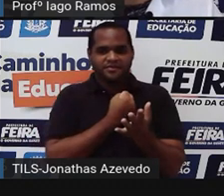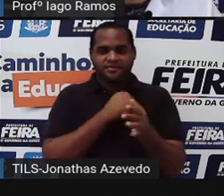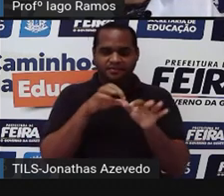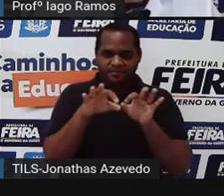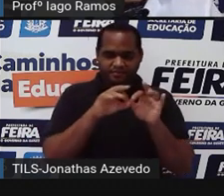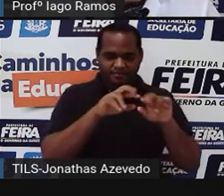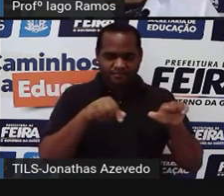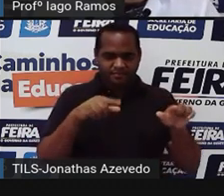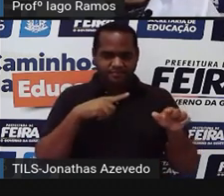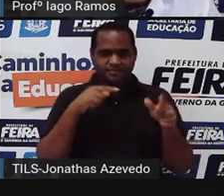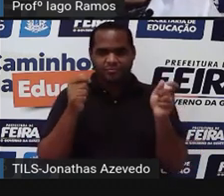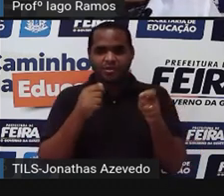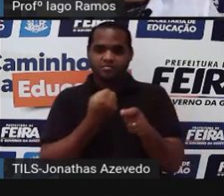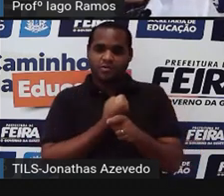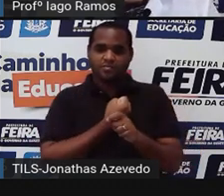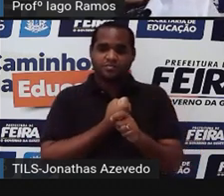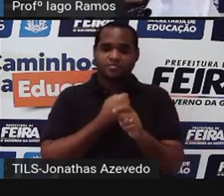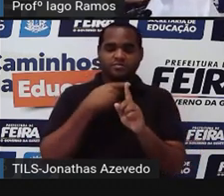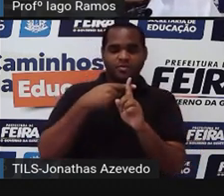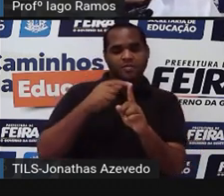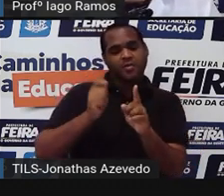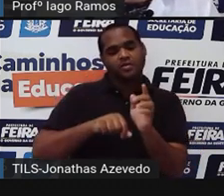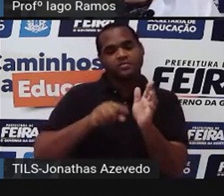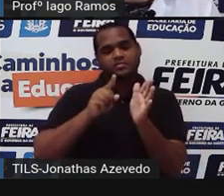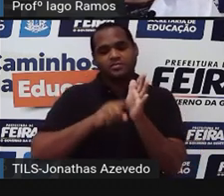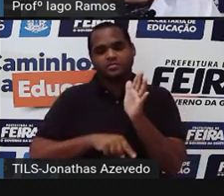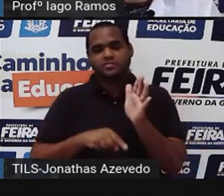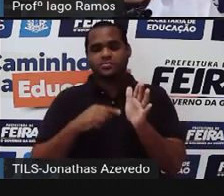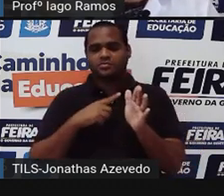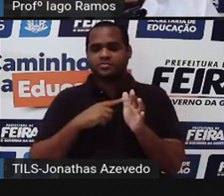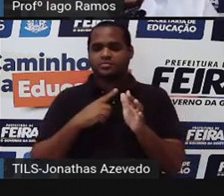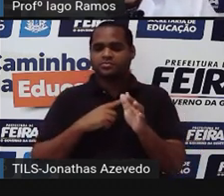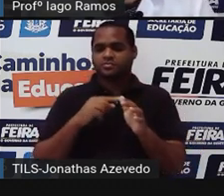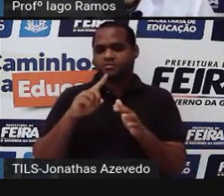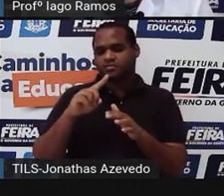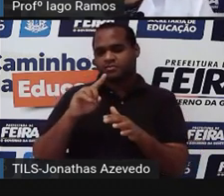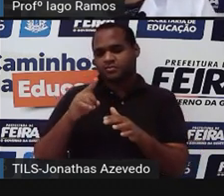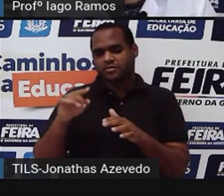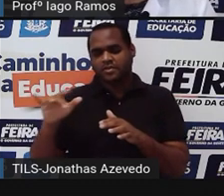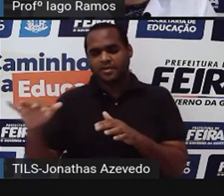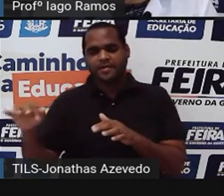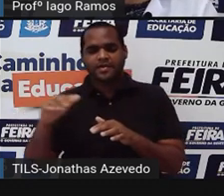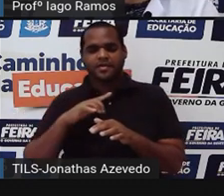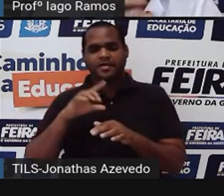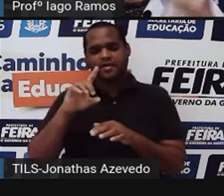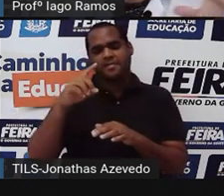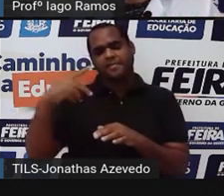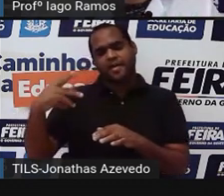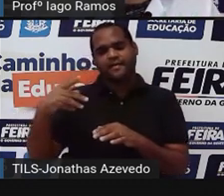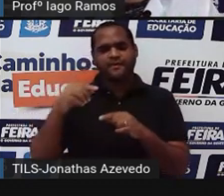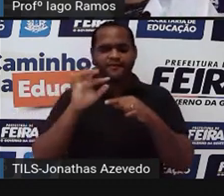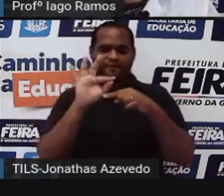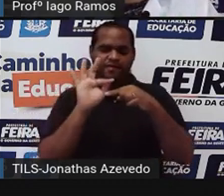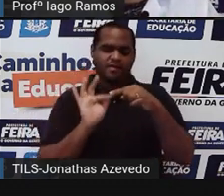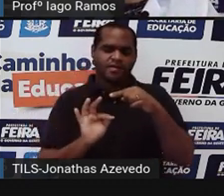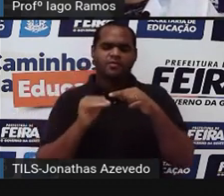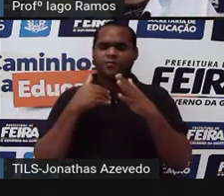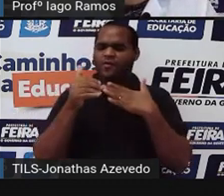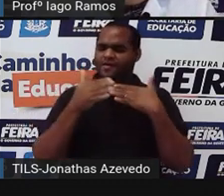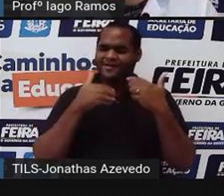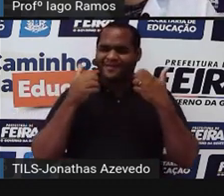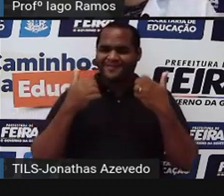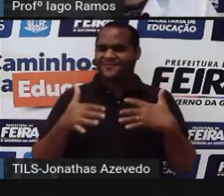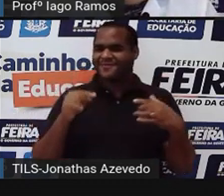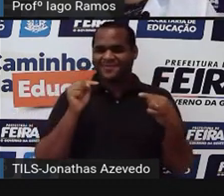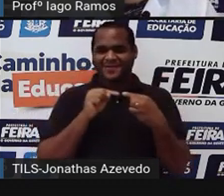equação, pode ser número positivo, negativo, decimal, dízima periódica, fração, qualquer coisa do tipo,